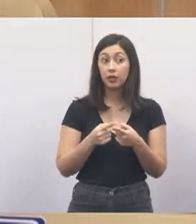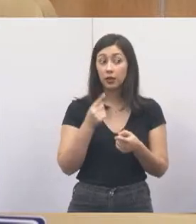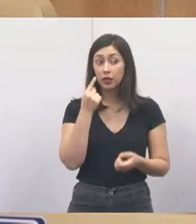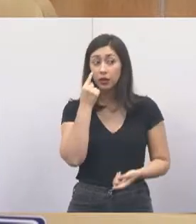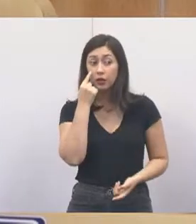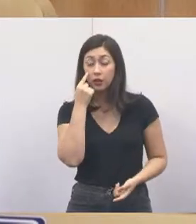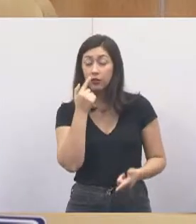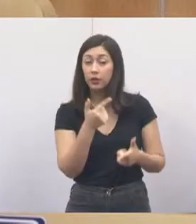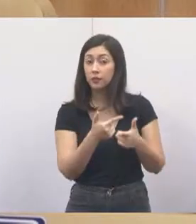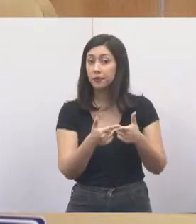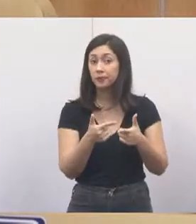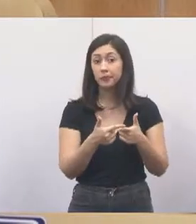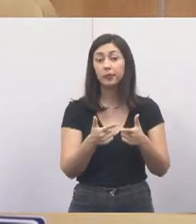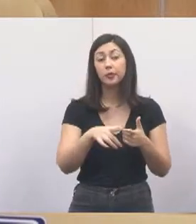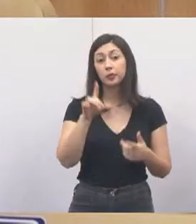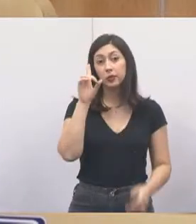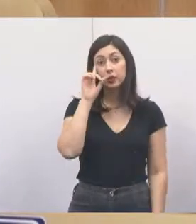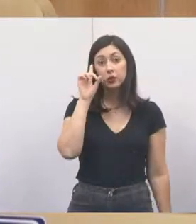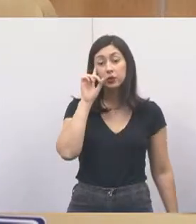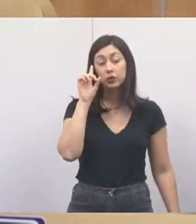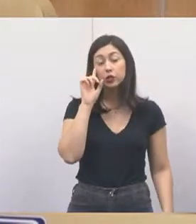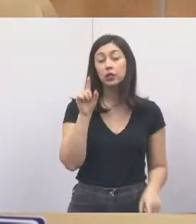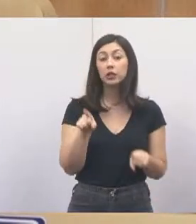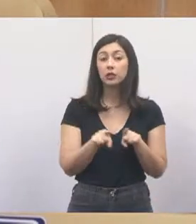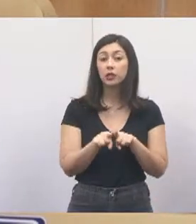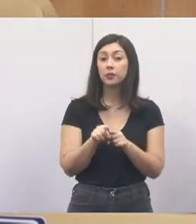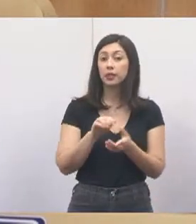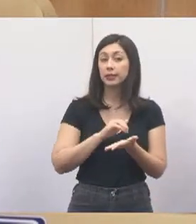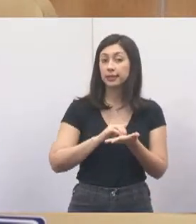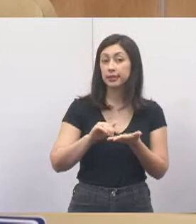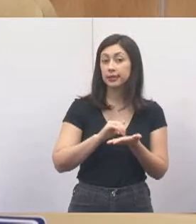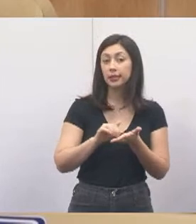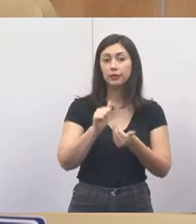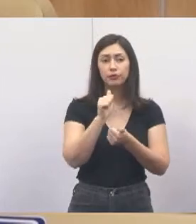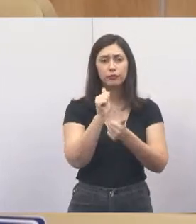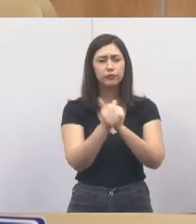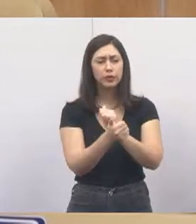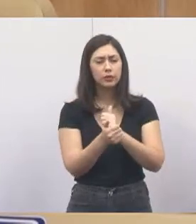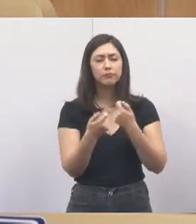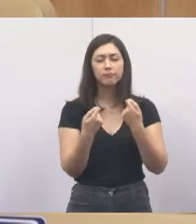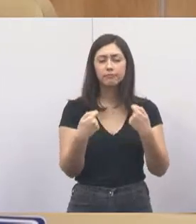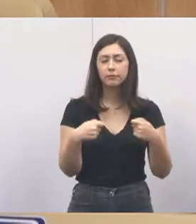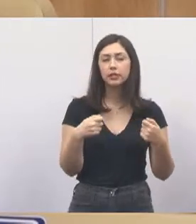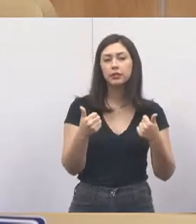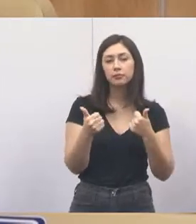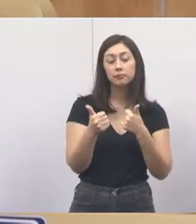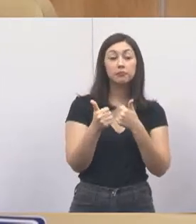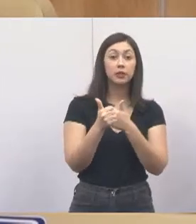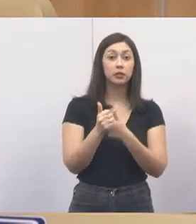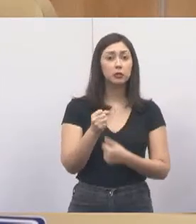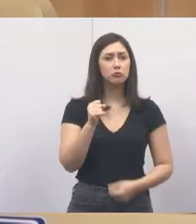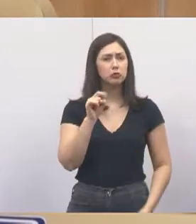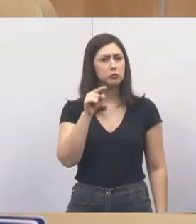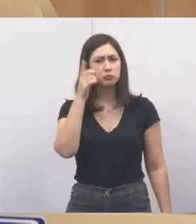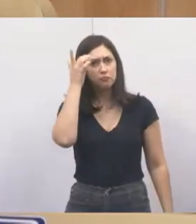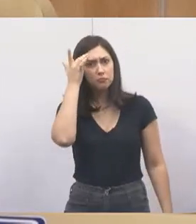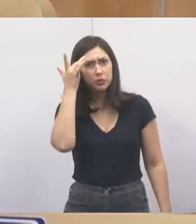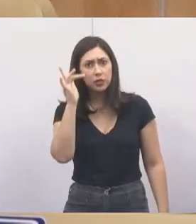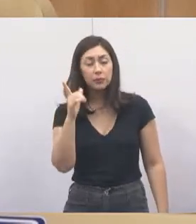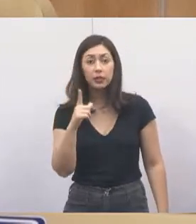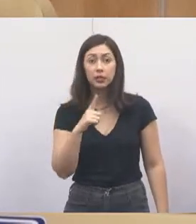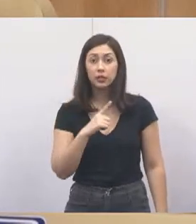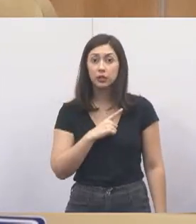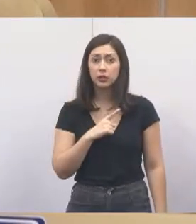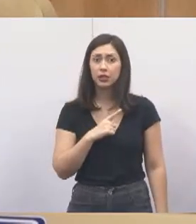problemas todos os dias. A Secretaria de Esportes tem que se aproximar. Para quem não sabe, existe um